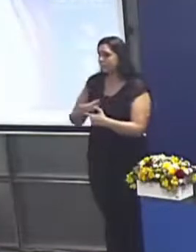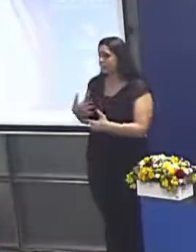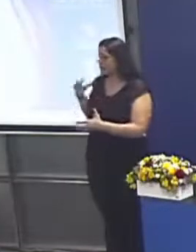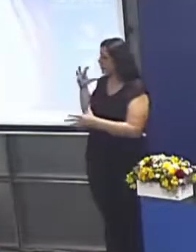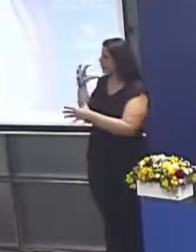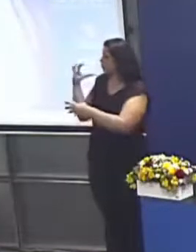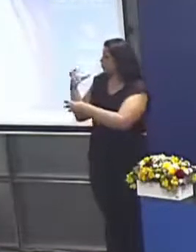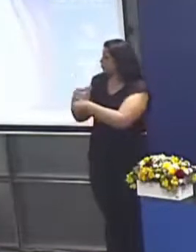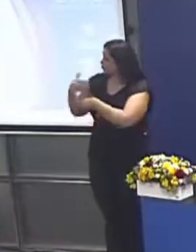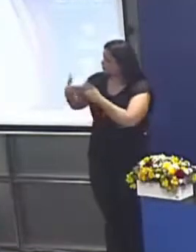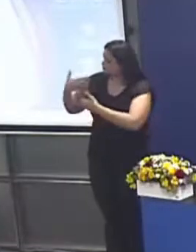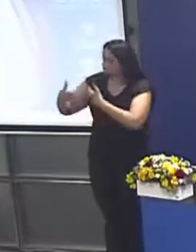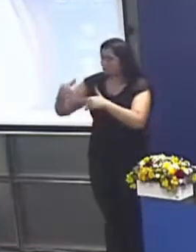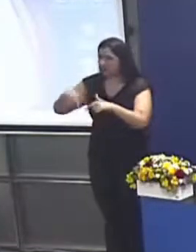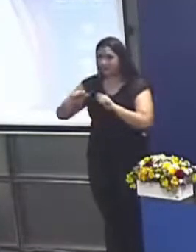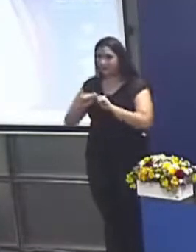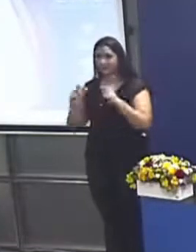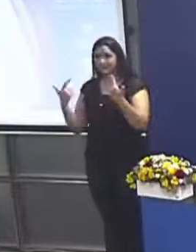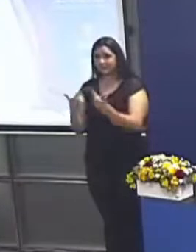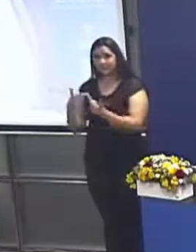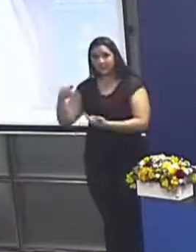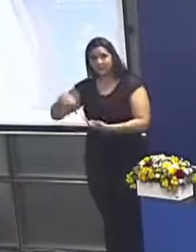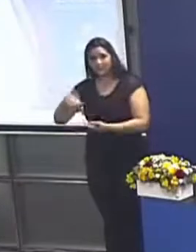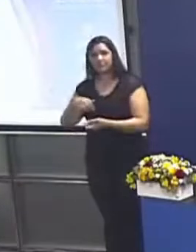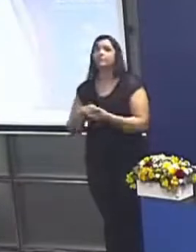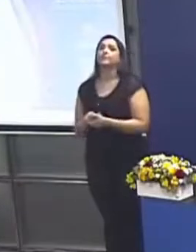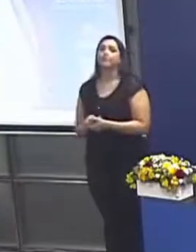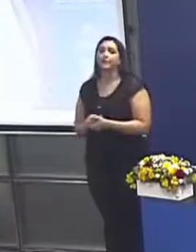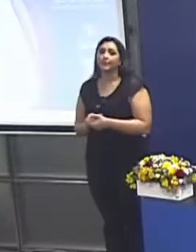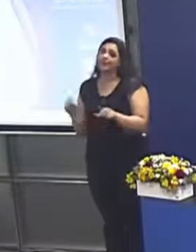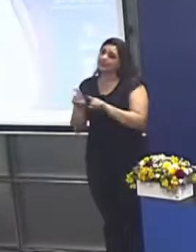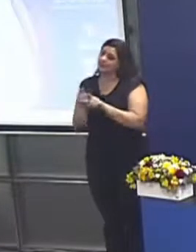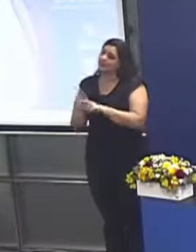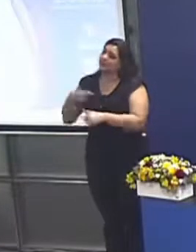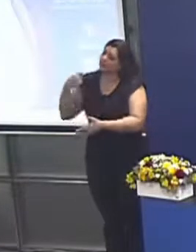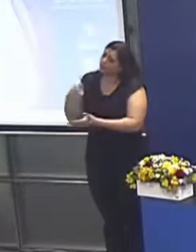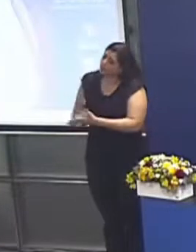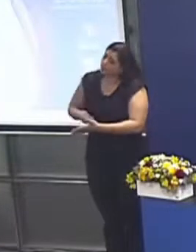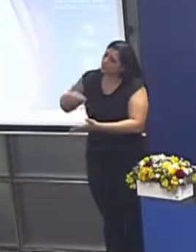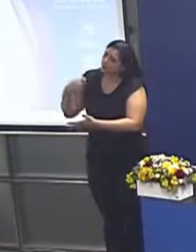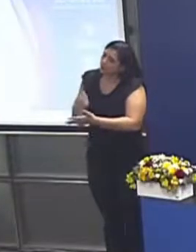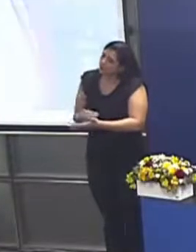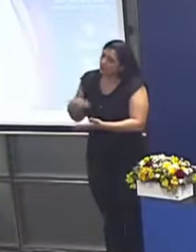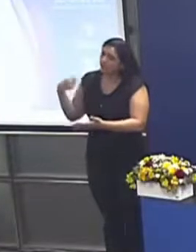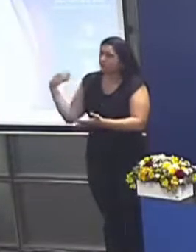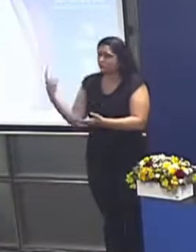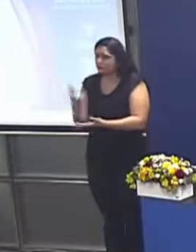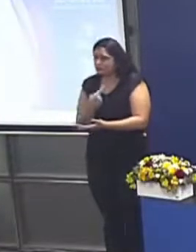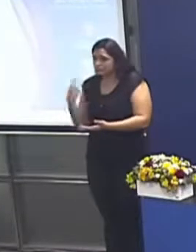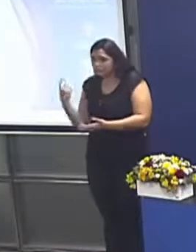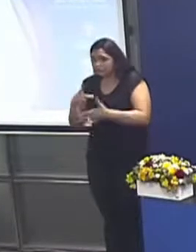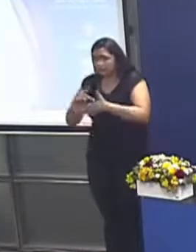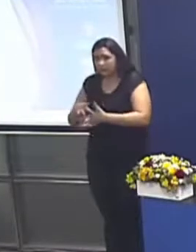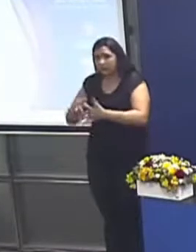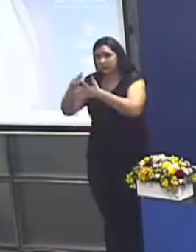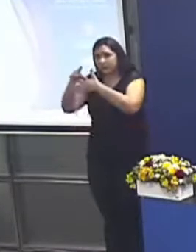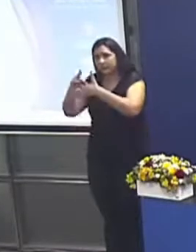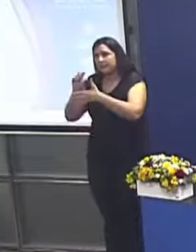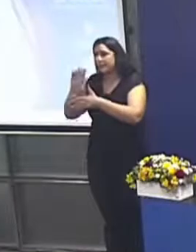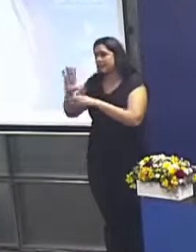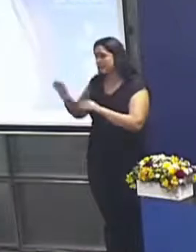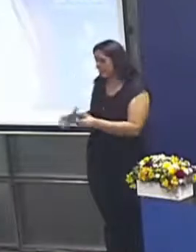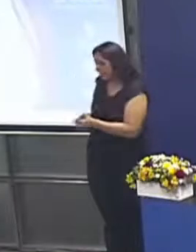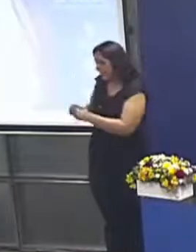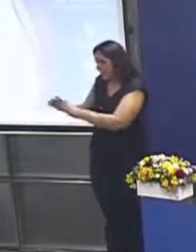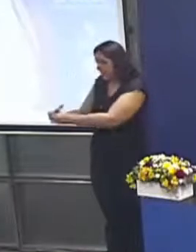públicas aqui na Assembleia do Estado e a luta que vem construindo junto com as lideranças da minoria,